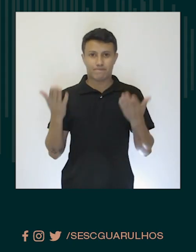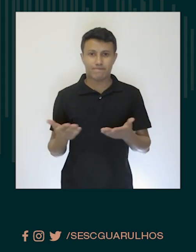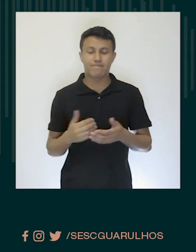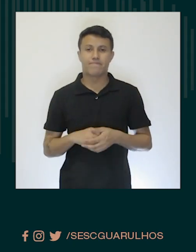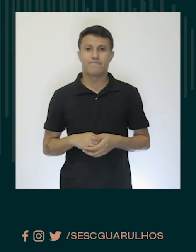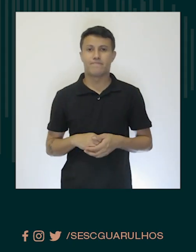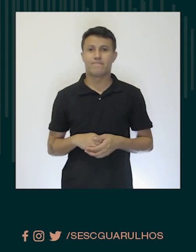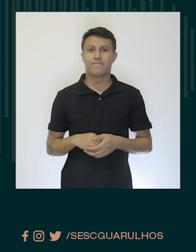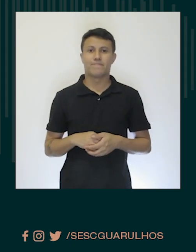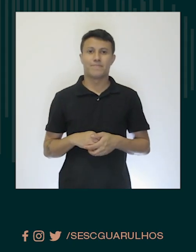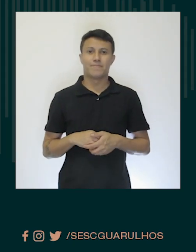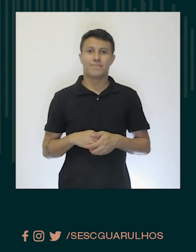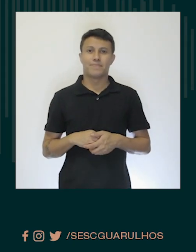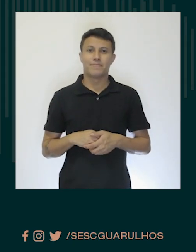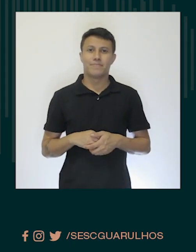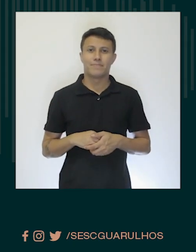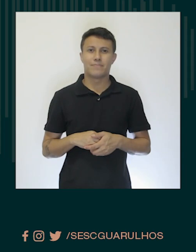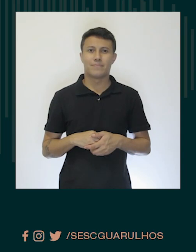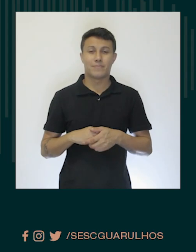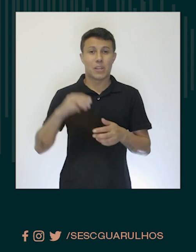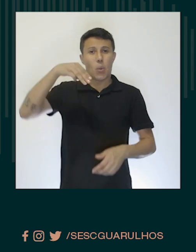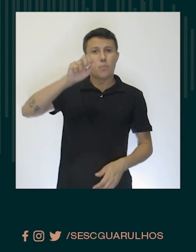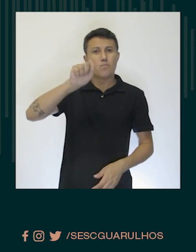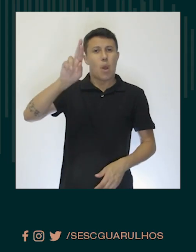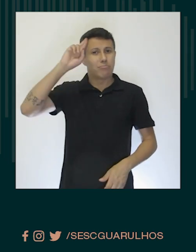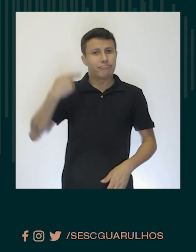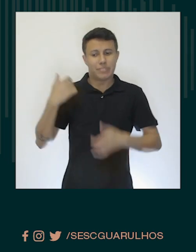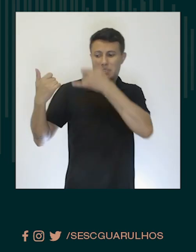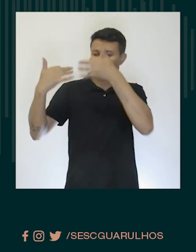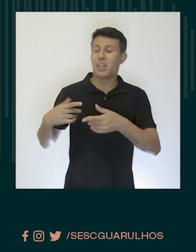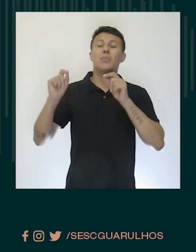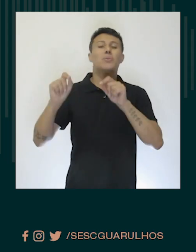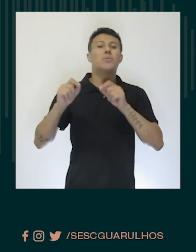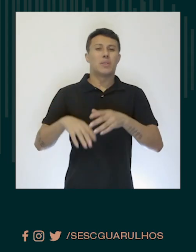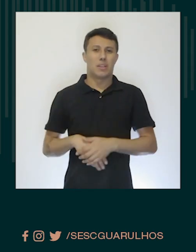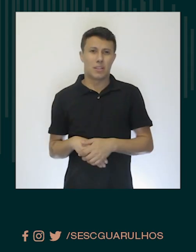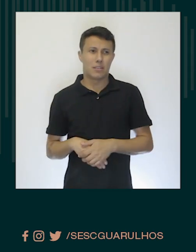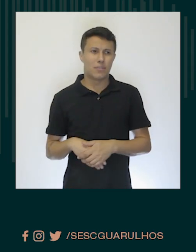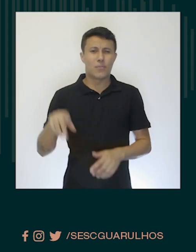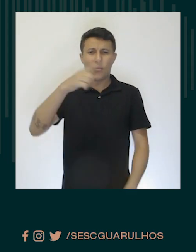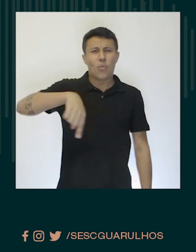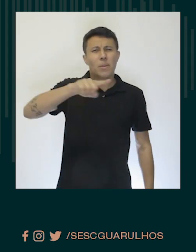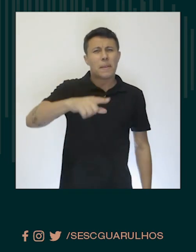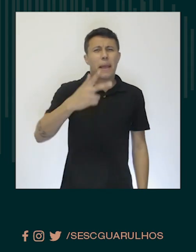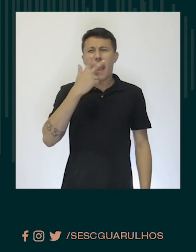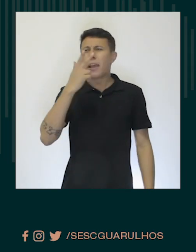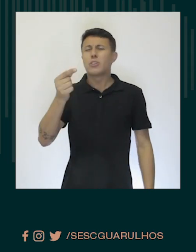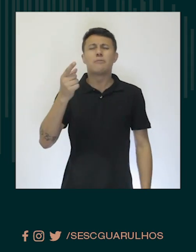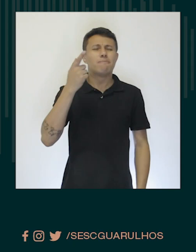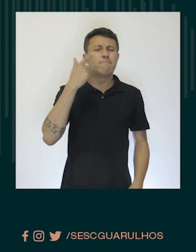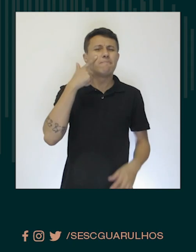Aproveitando essa flexão do Moá, eu gostaria de perguntar já para vocês o que vocês